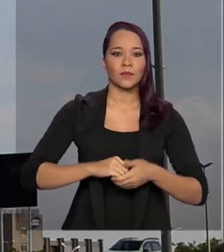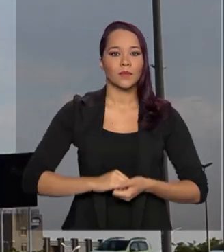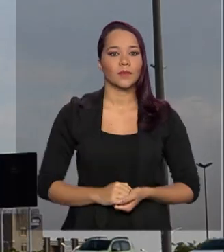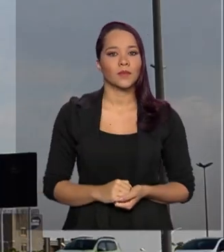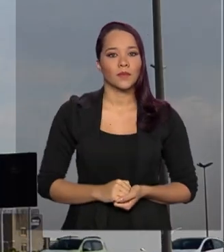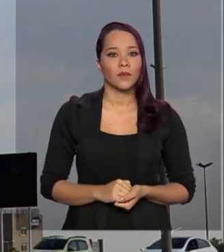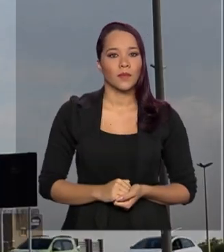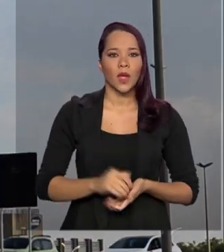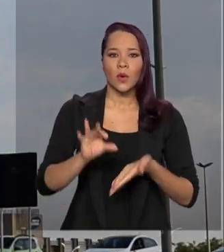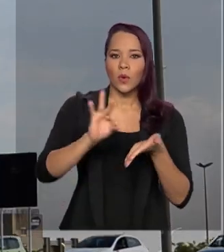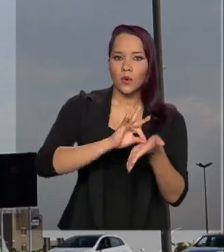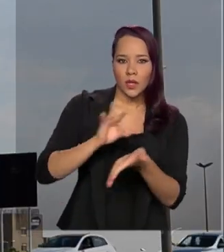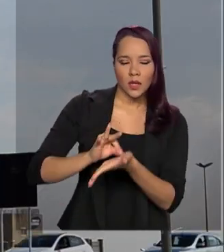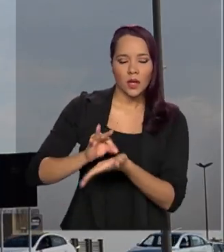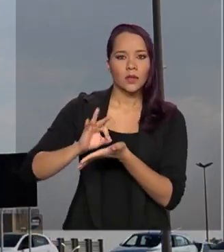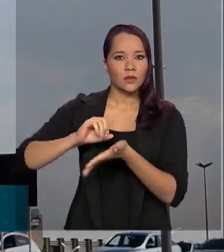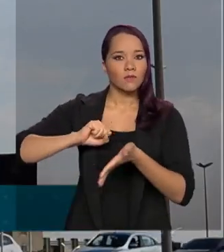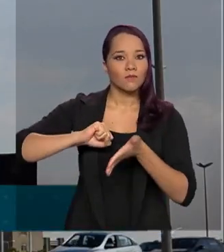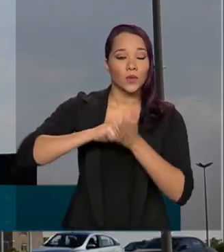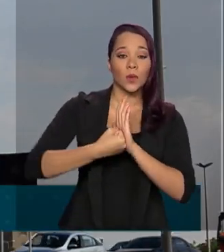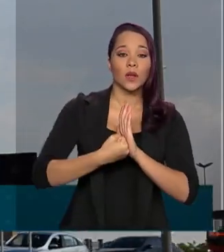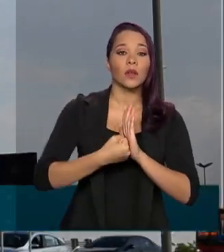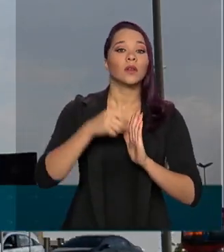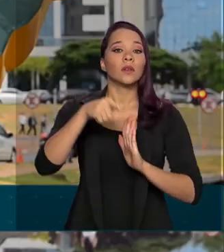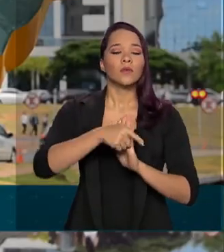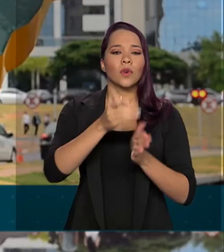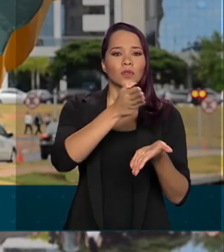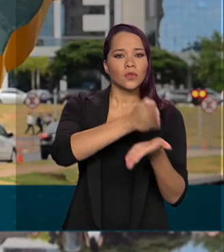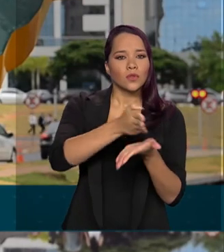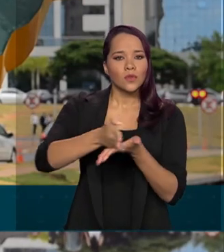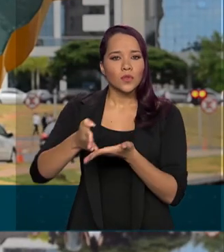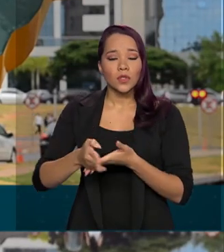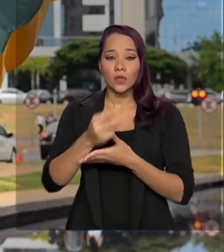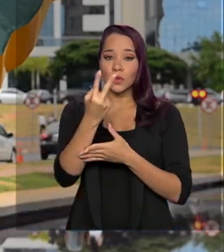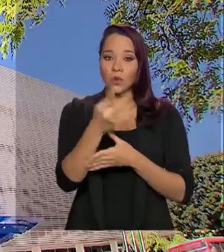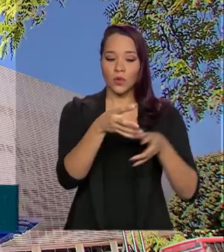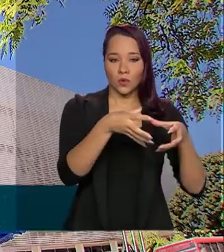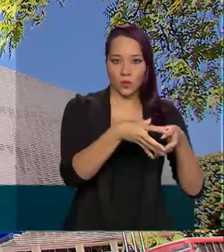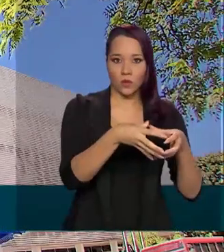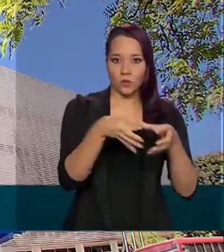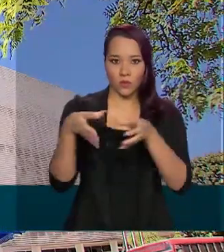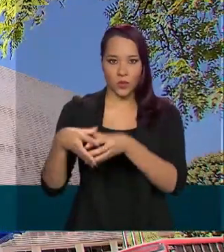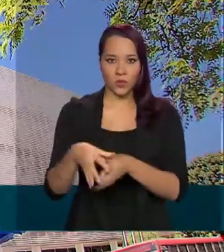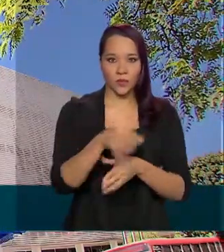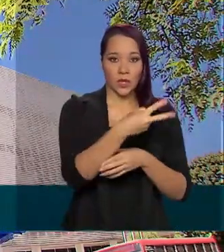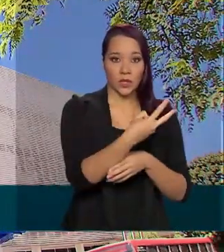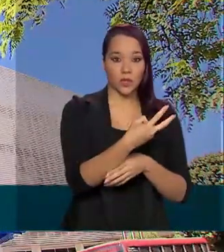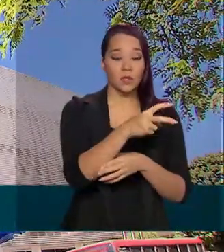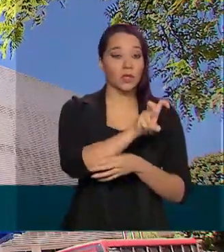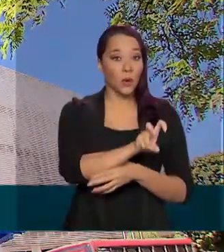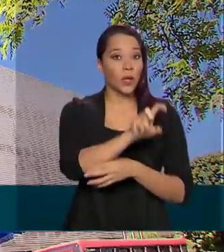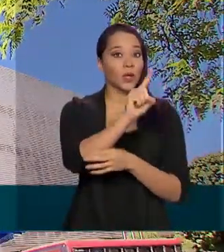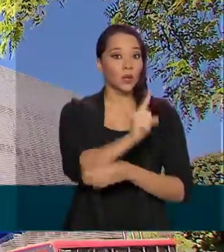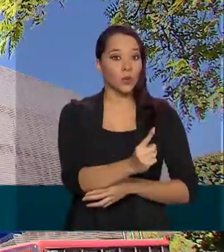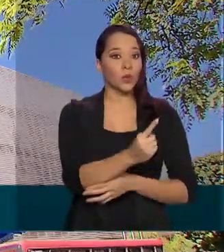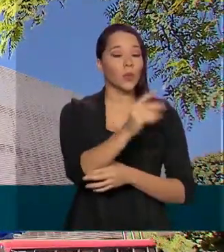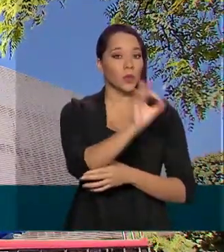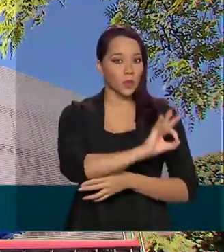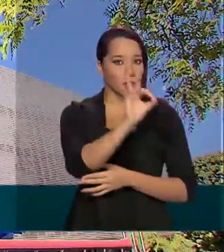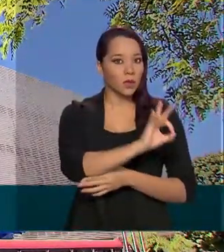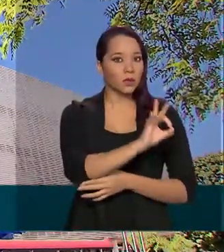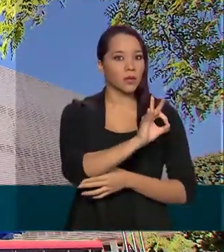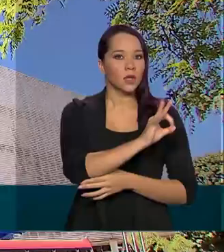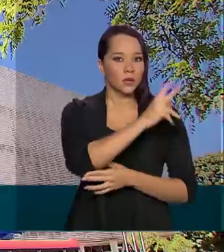Os cadastros bloqueados foram divididos pela Caixa em dois grupos. 51% dos beneficiários